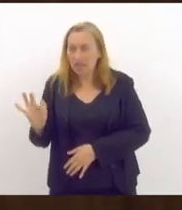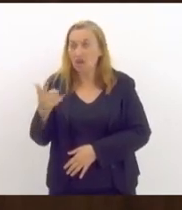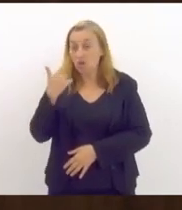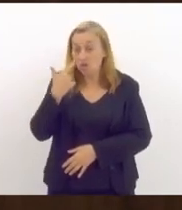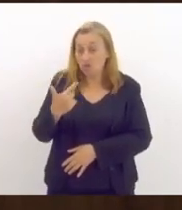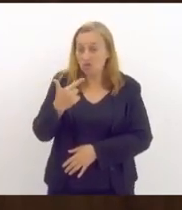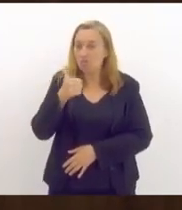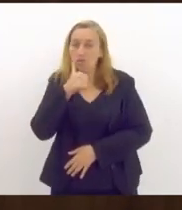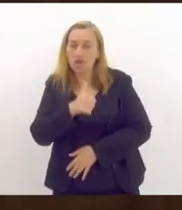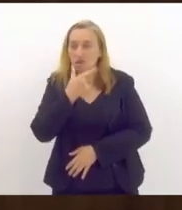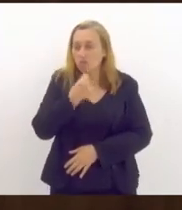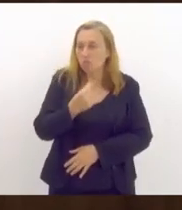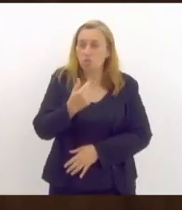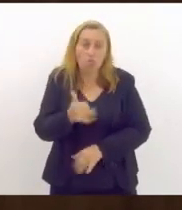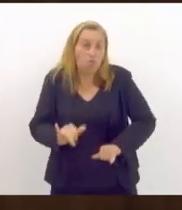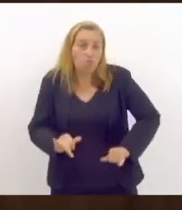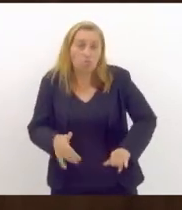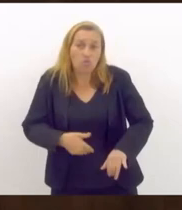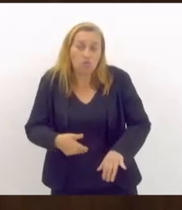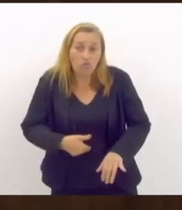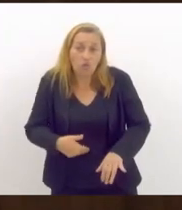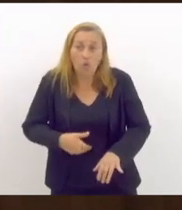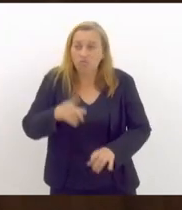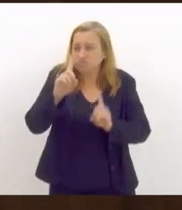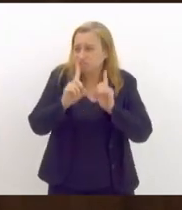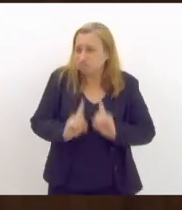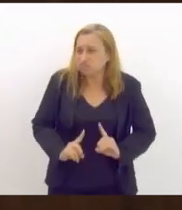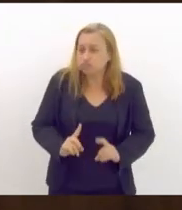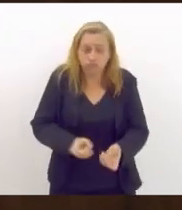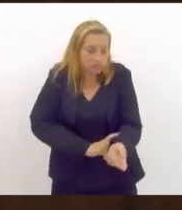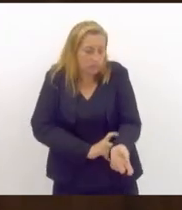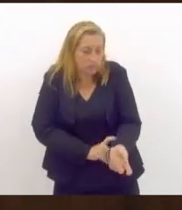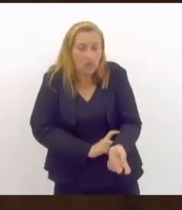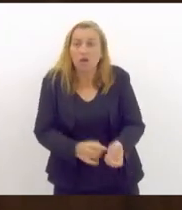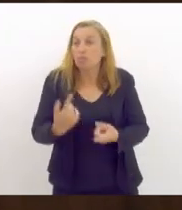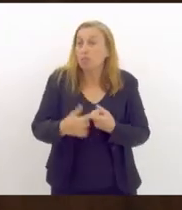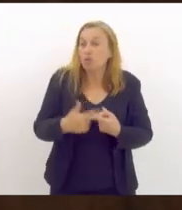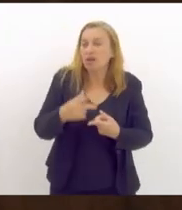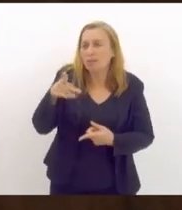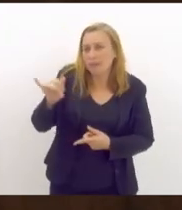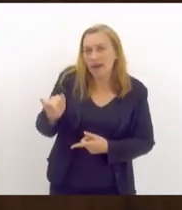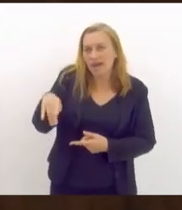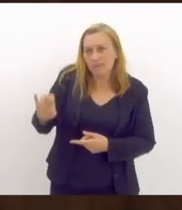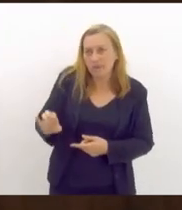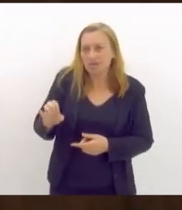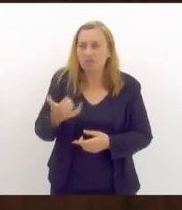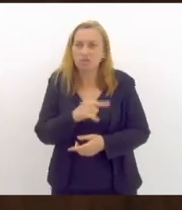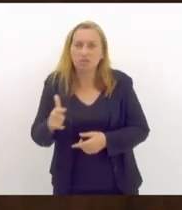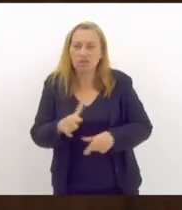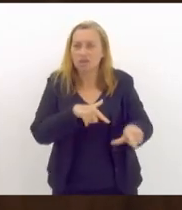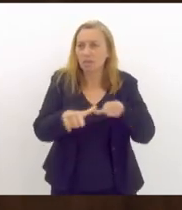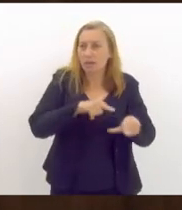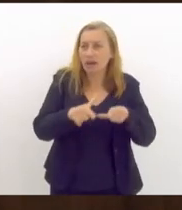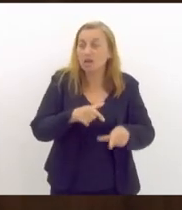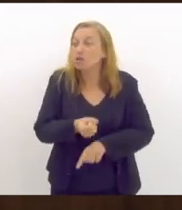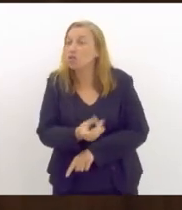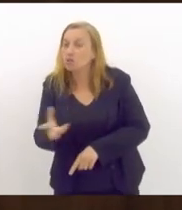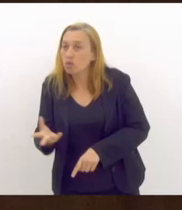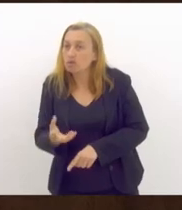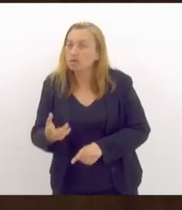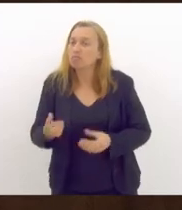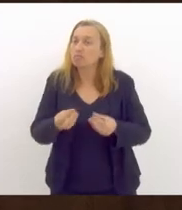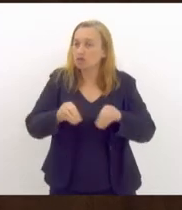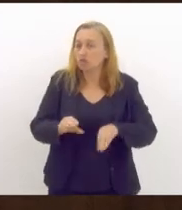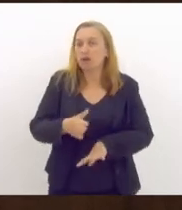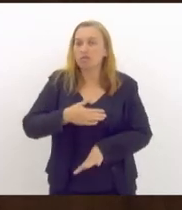alunas com fome sofrendo de depressão sofrendo de ansiedade porque tem pai e mãe desempregados e o quanto que isso me